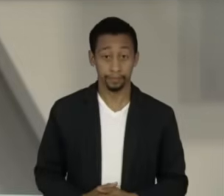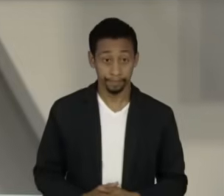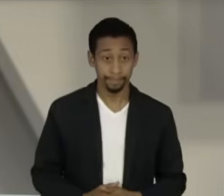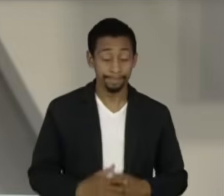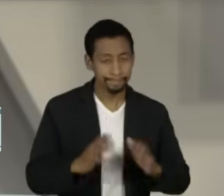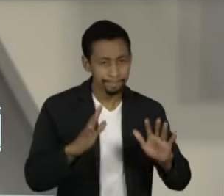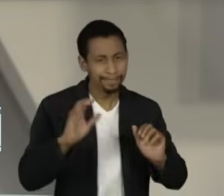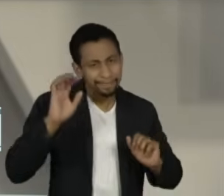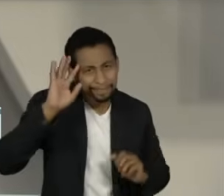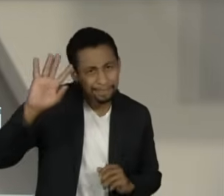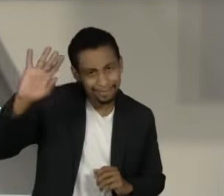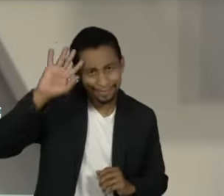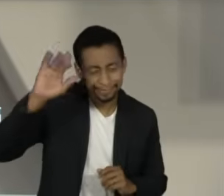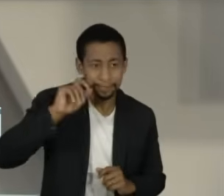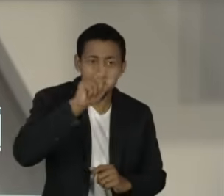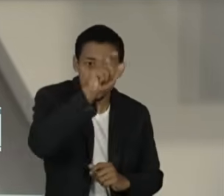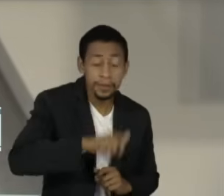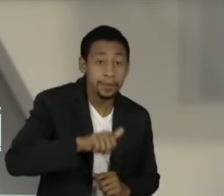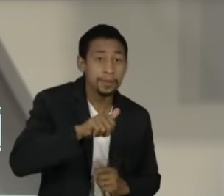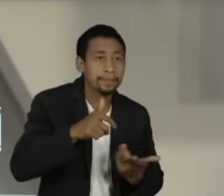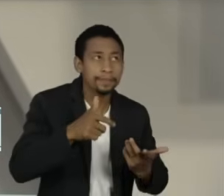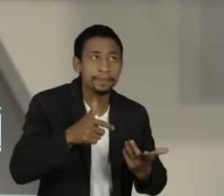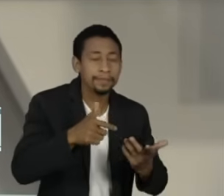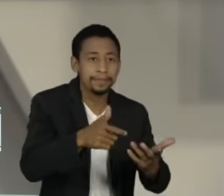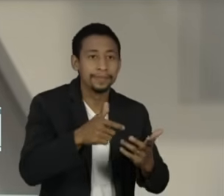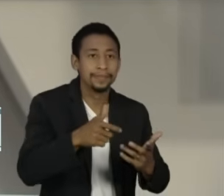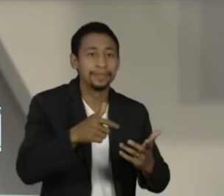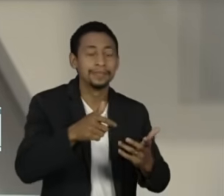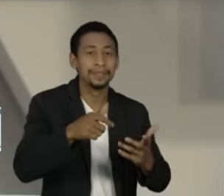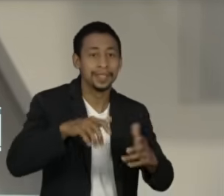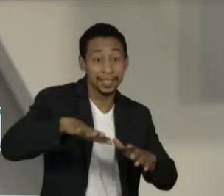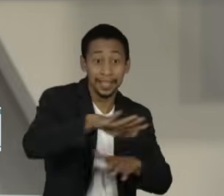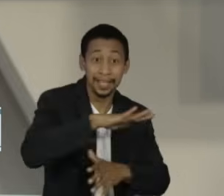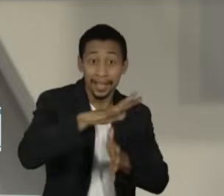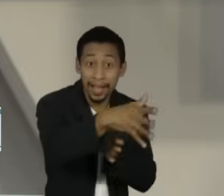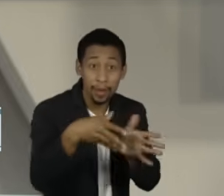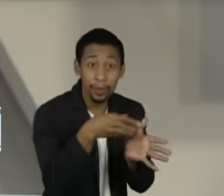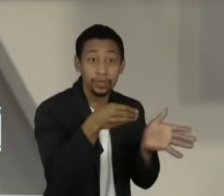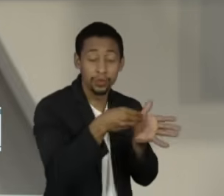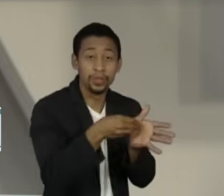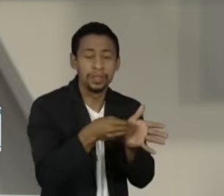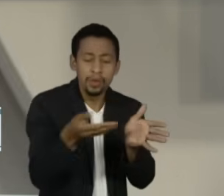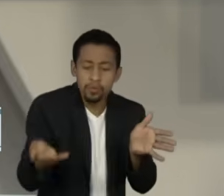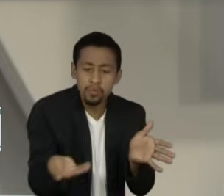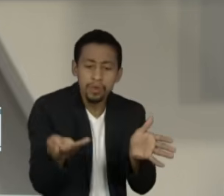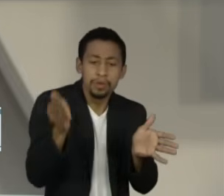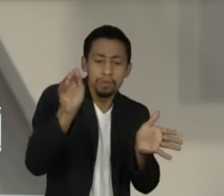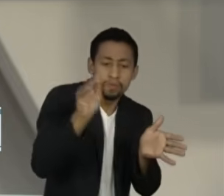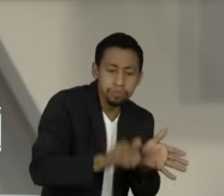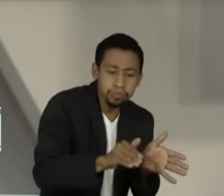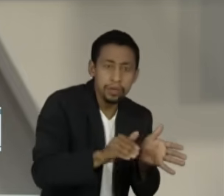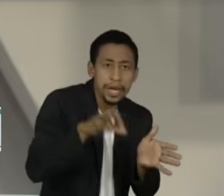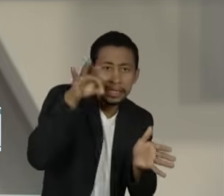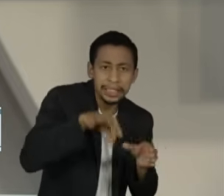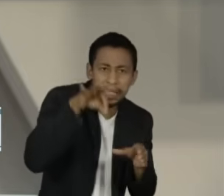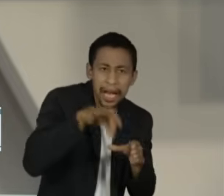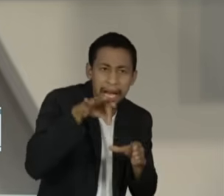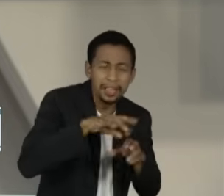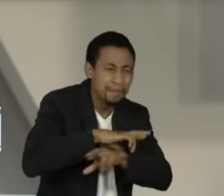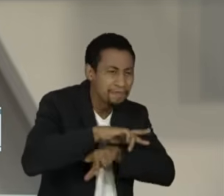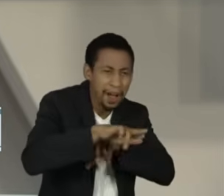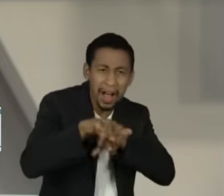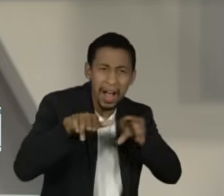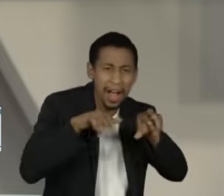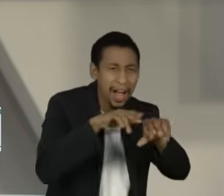Imagine isso, uma colher de chá de solo na Amazônia pode ter até 400 fungos diferentes que poderiam ser usados